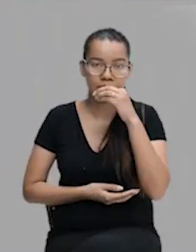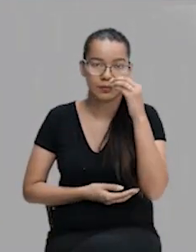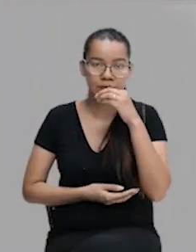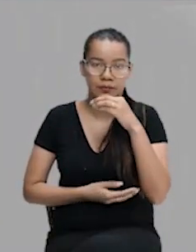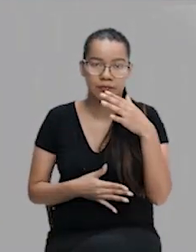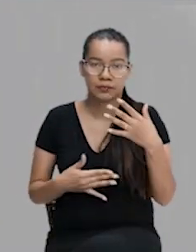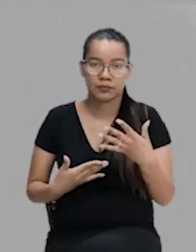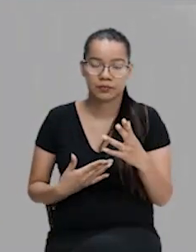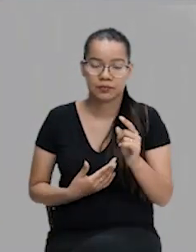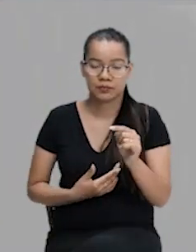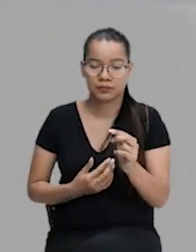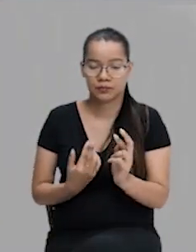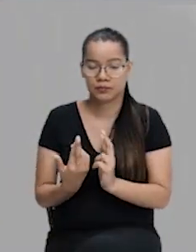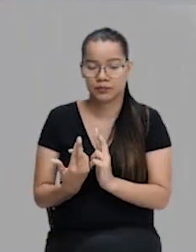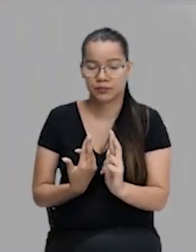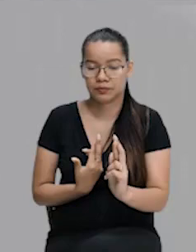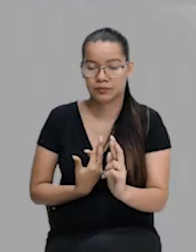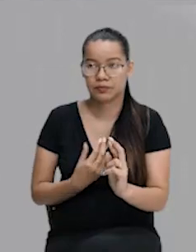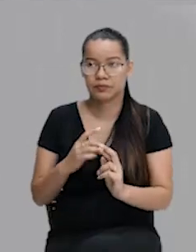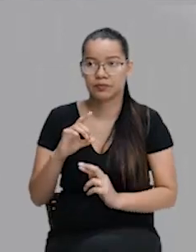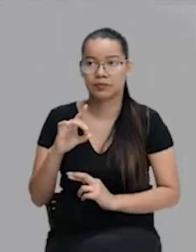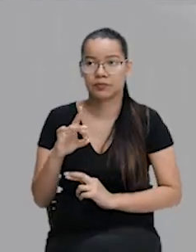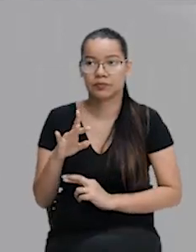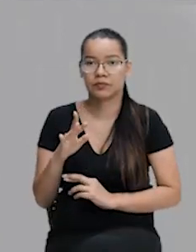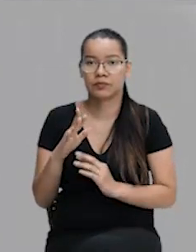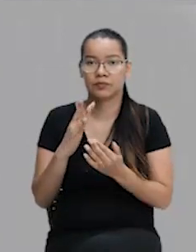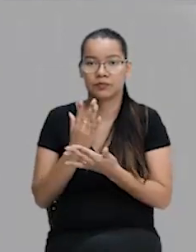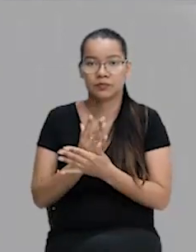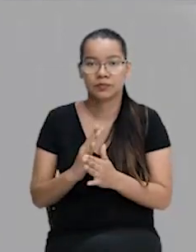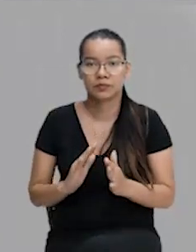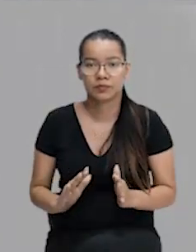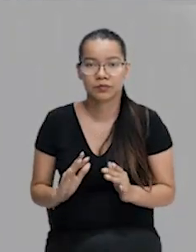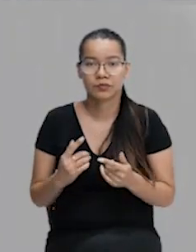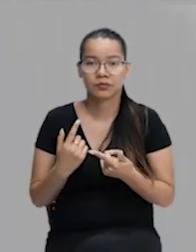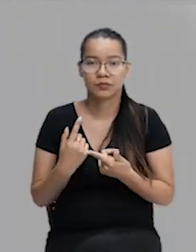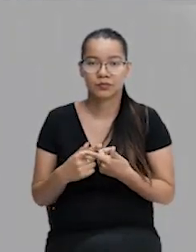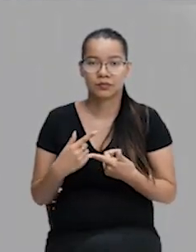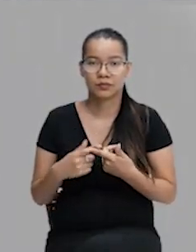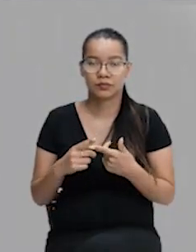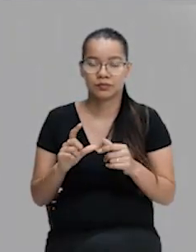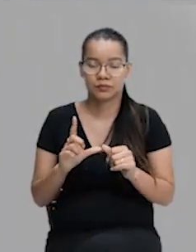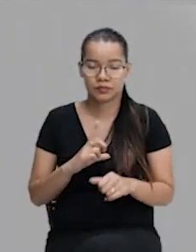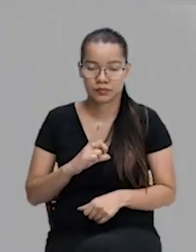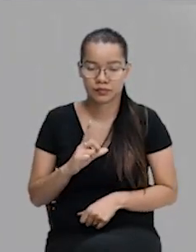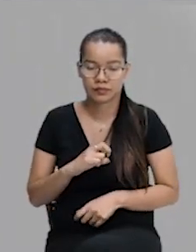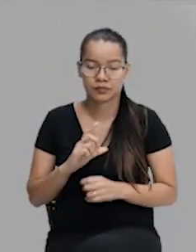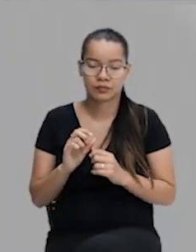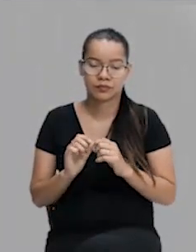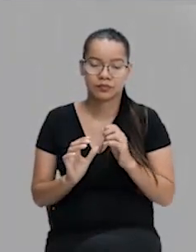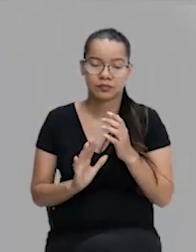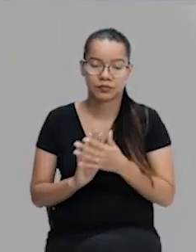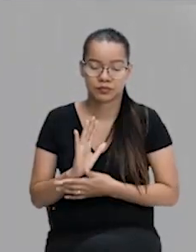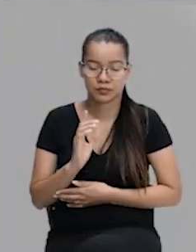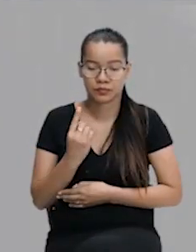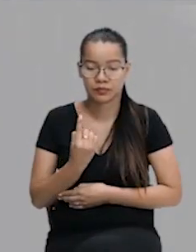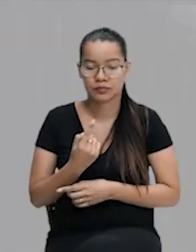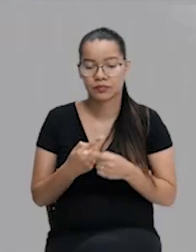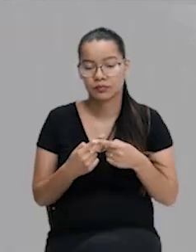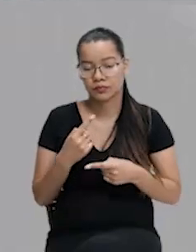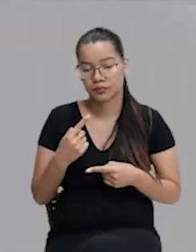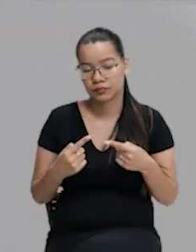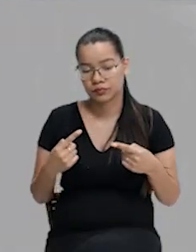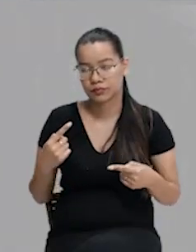seja, essa reação só ocorreu por quê? Porque houve a formação de um produto